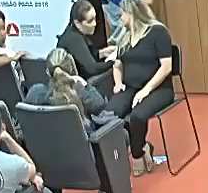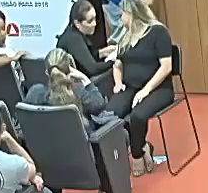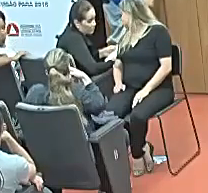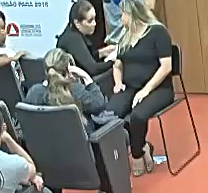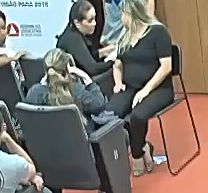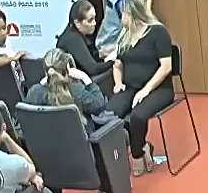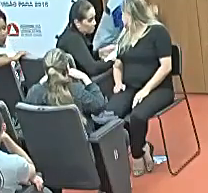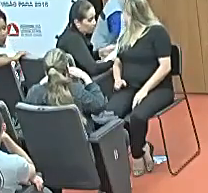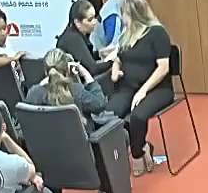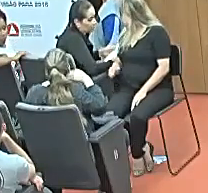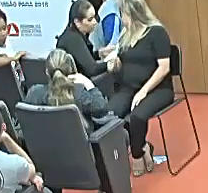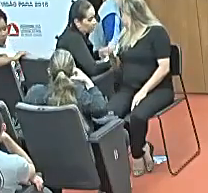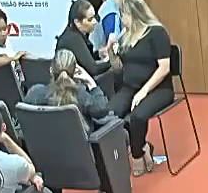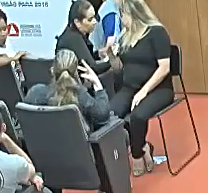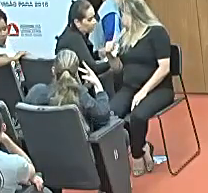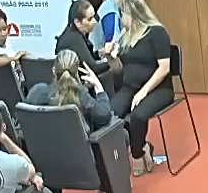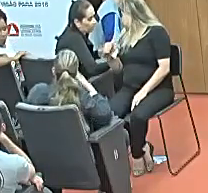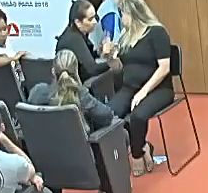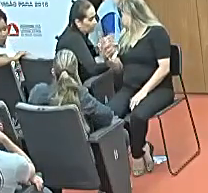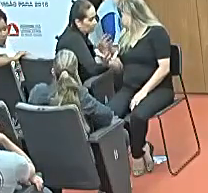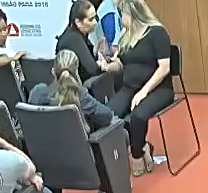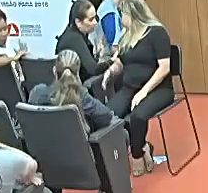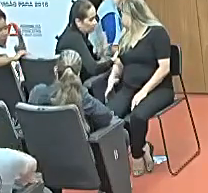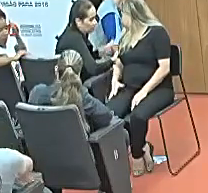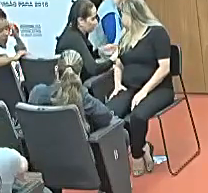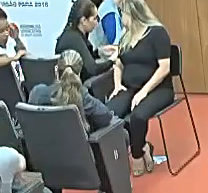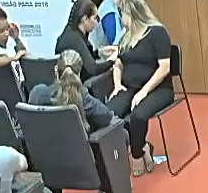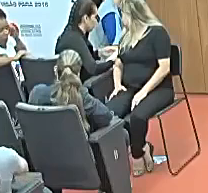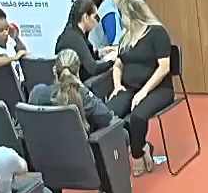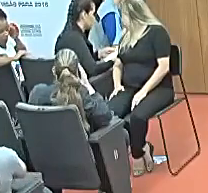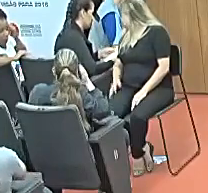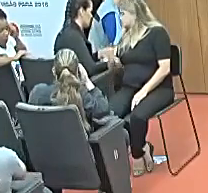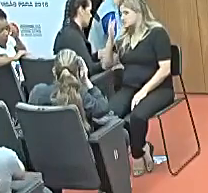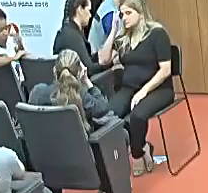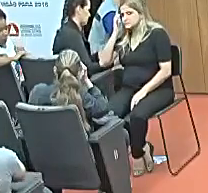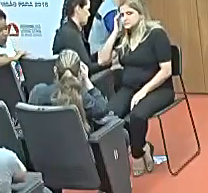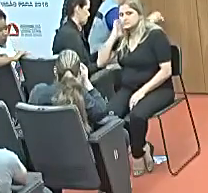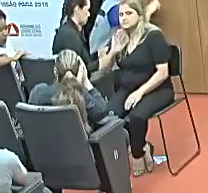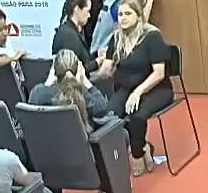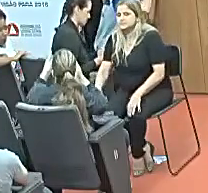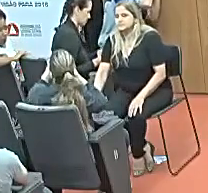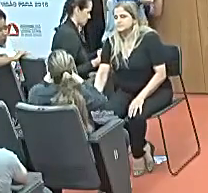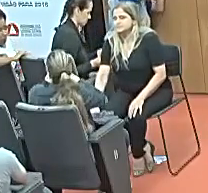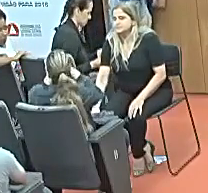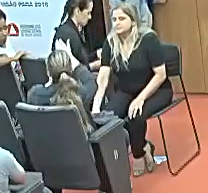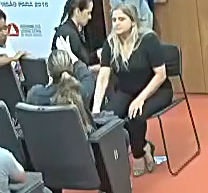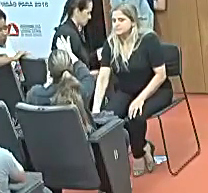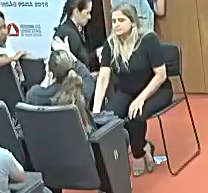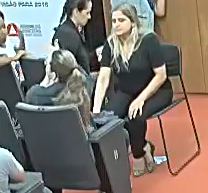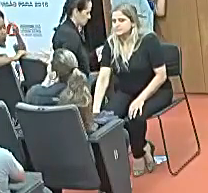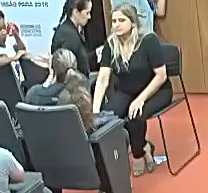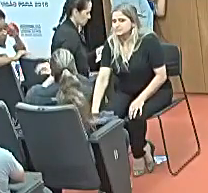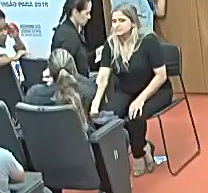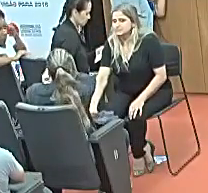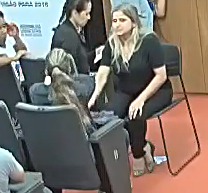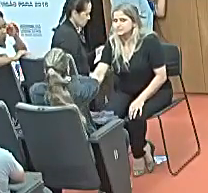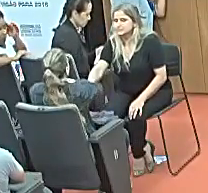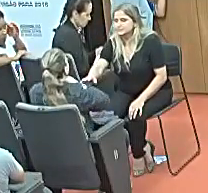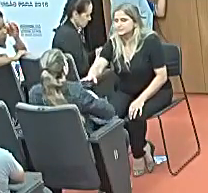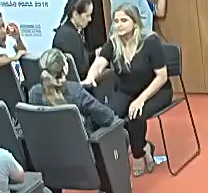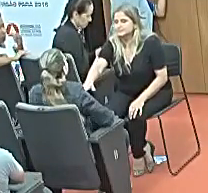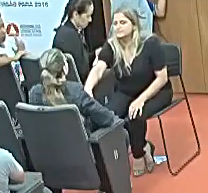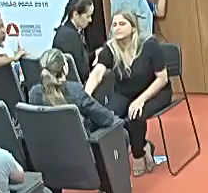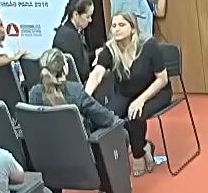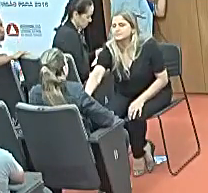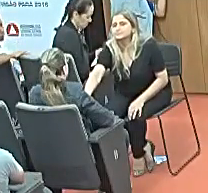continha na no pedágio foi feito em 2016 devido porque a aprovação dessa emenda constitucional foi feita este ano para